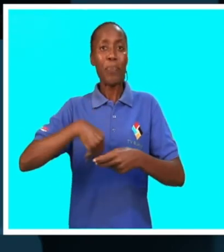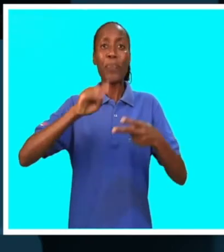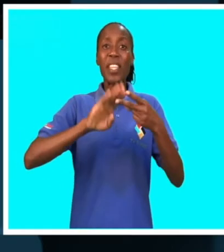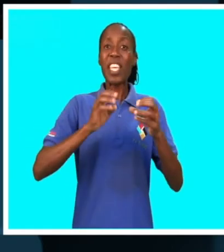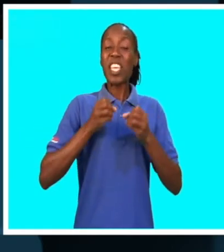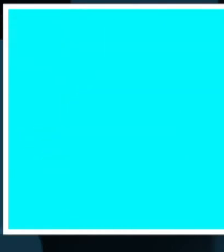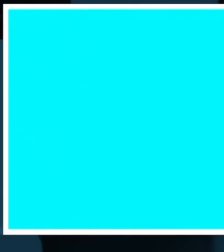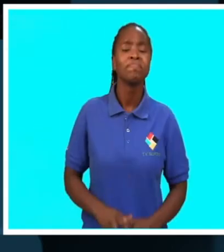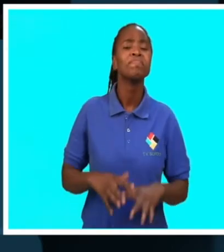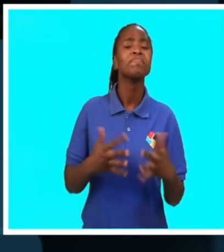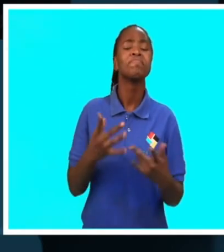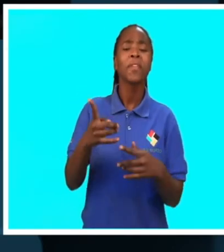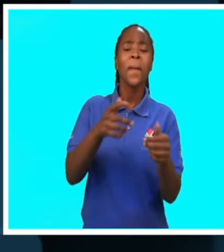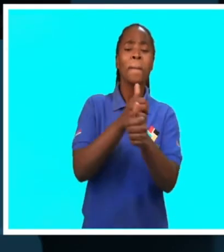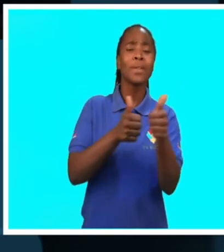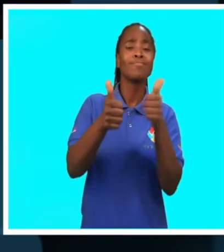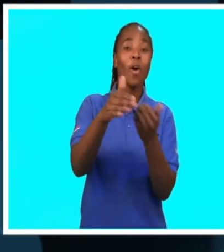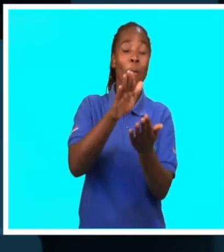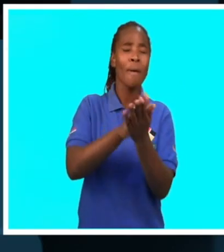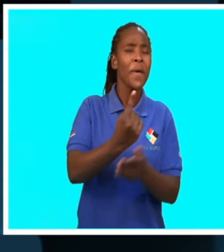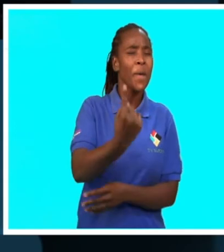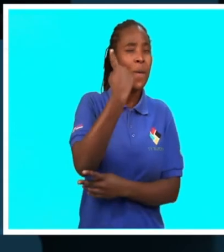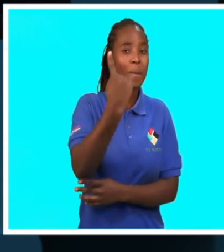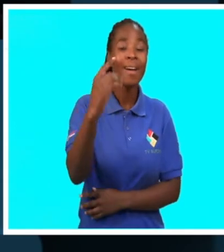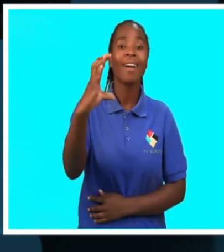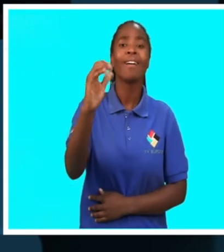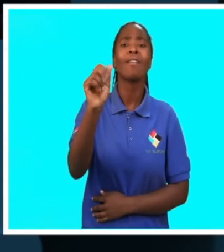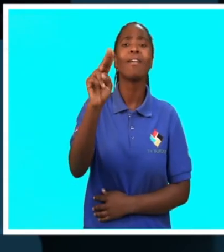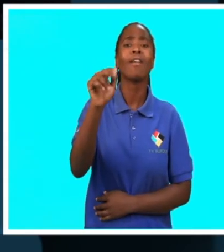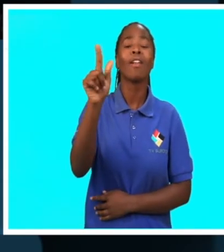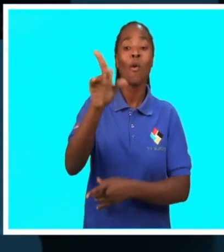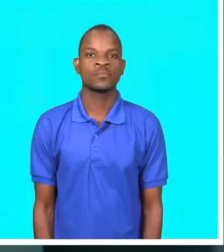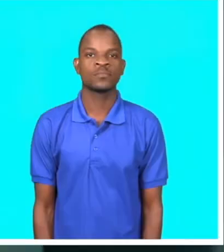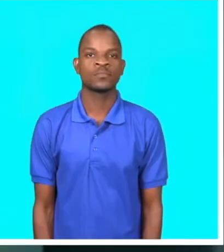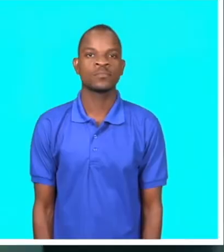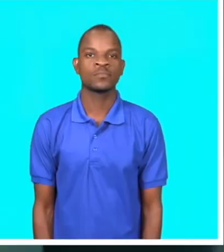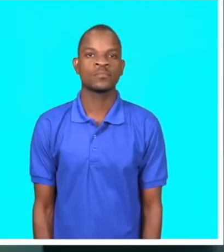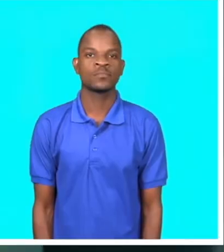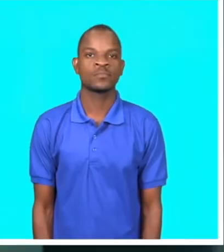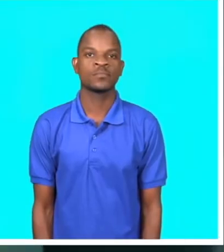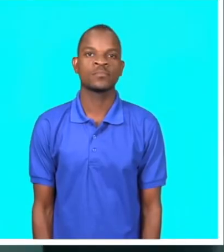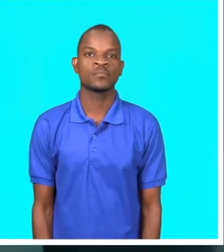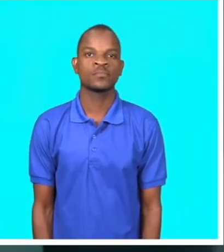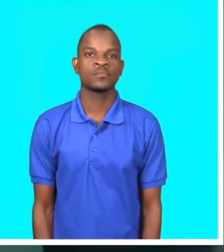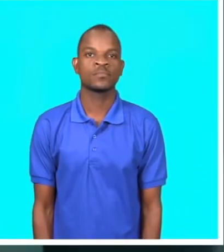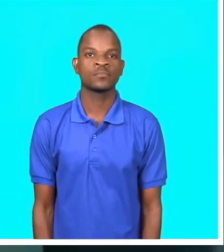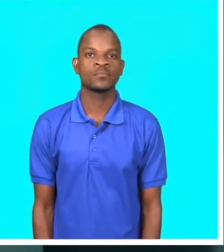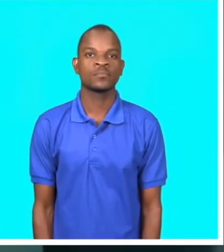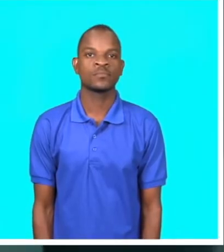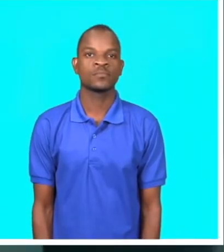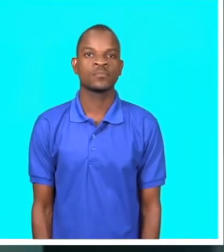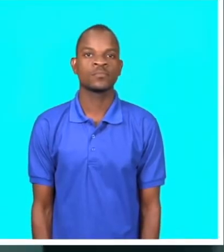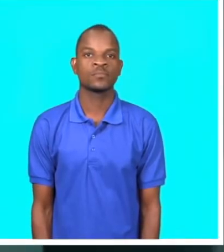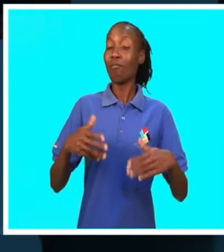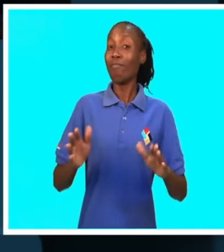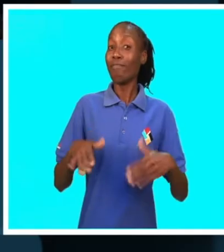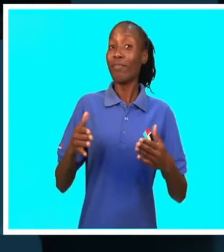que falam sobre acessibilidade. Na ocasião, o escriba do único canal inclusivo do país atribuiu mérito ao trabalho coletivo.